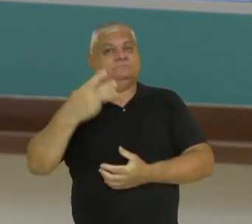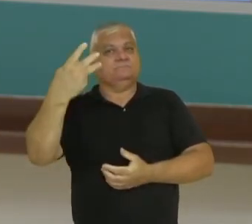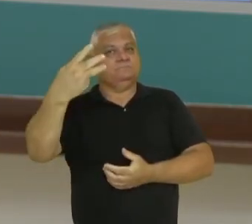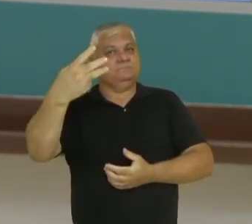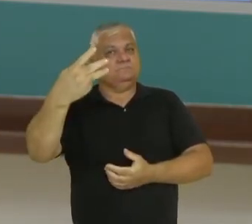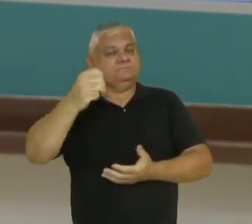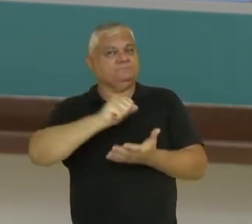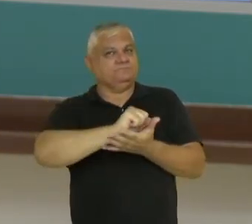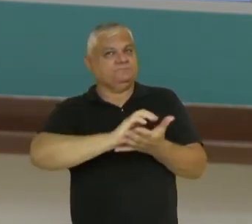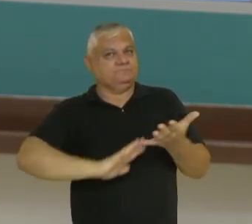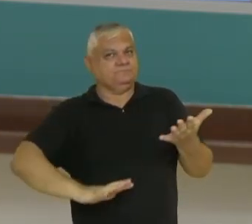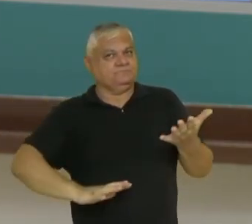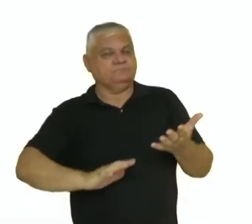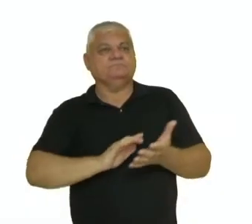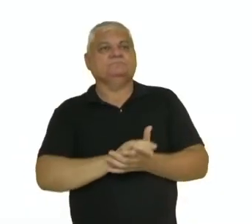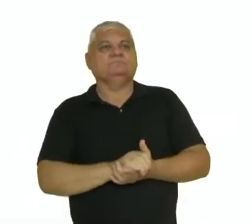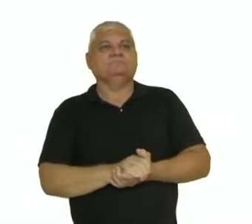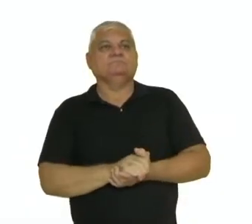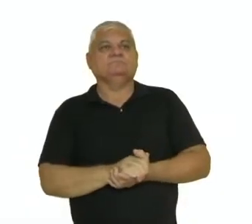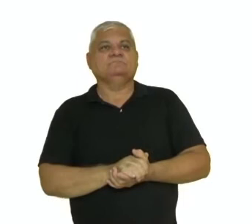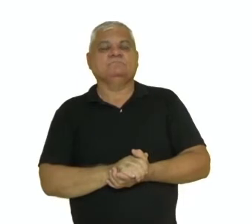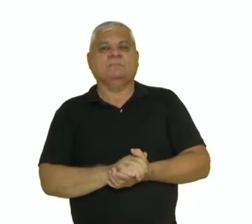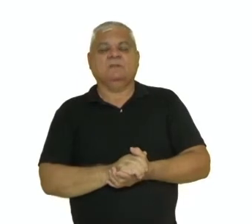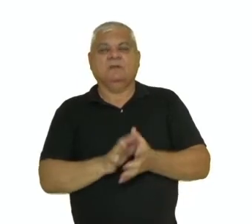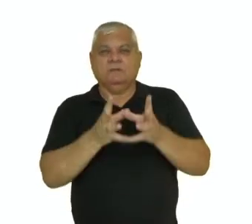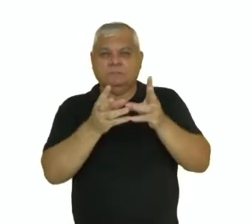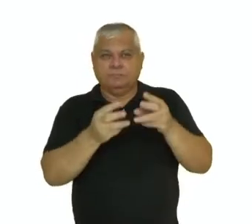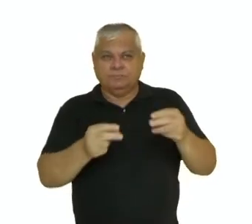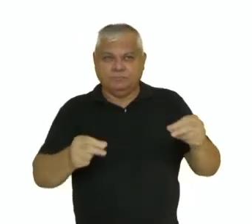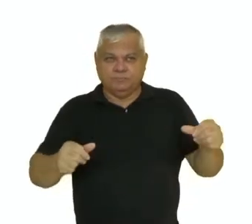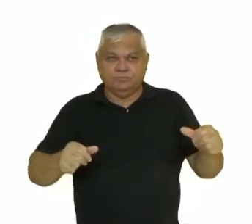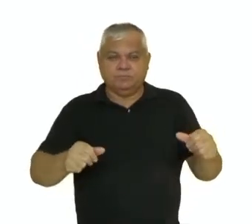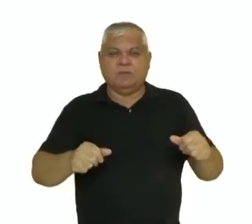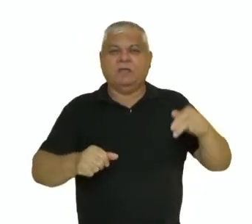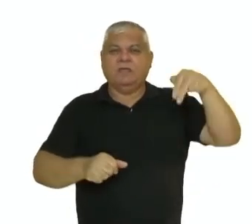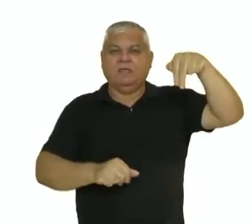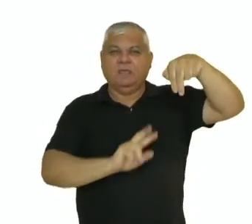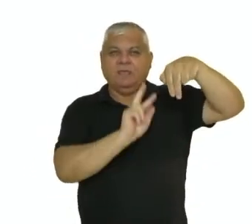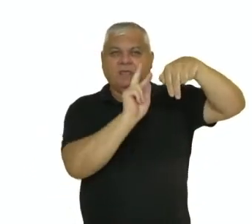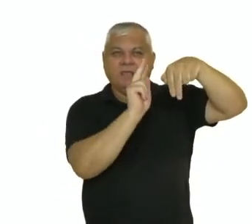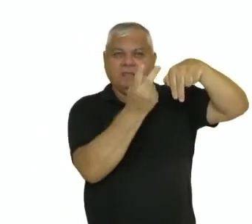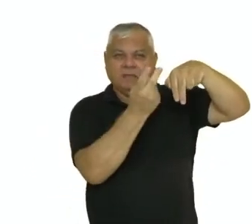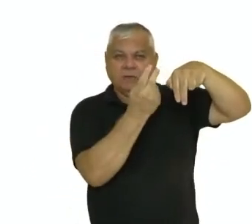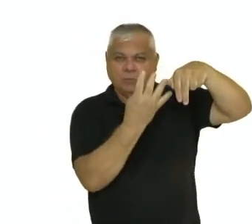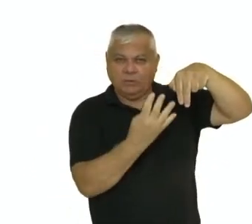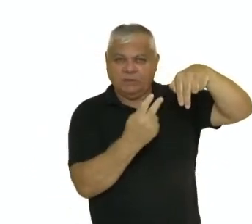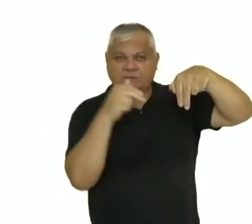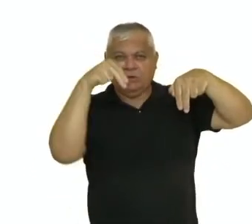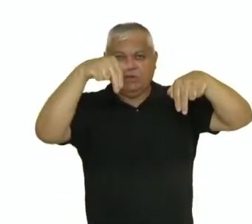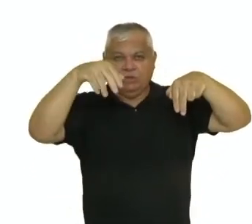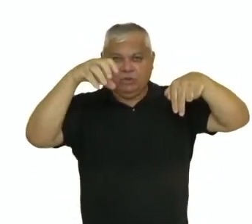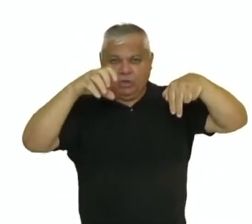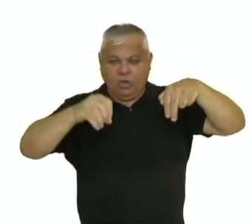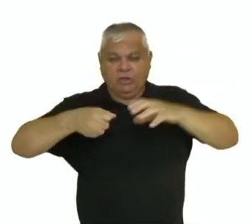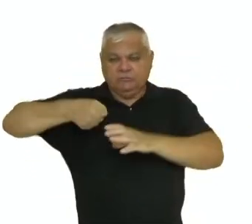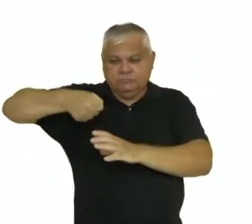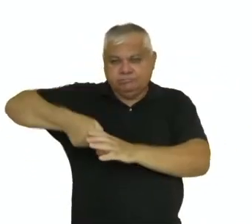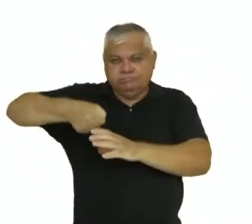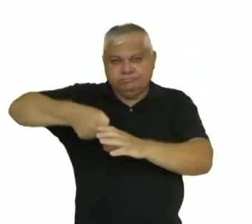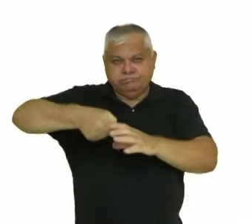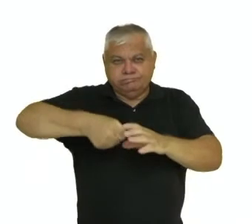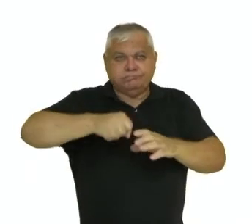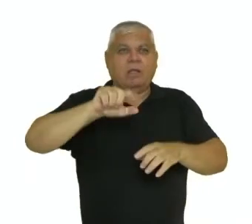Vamos para a atividade 3? A decomposição do nitrato de amônia, utilizado como fertilizante, produz